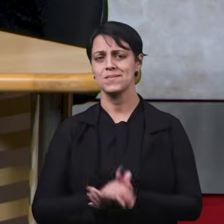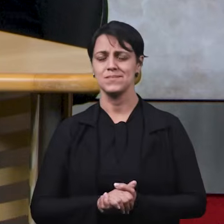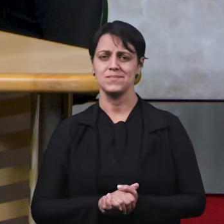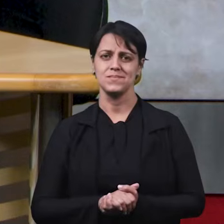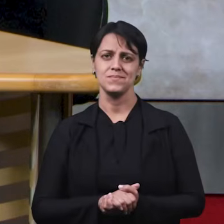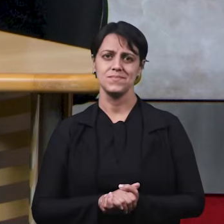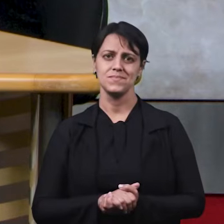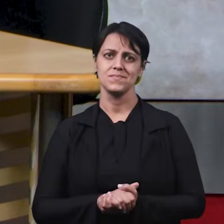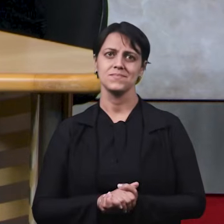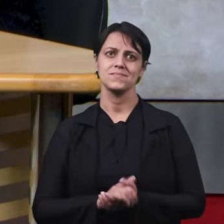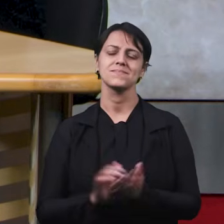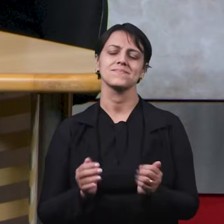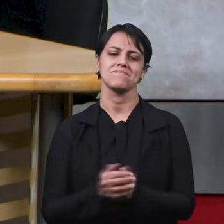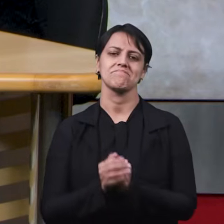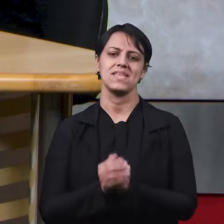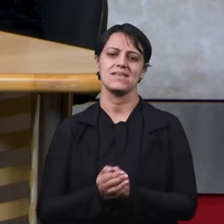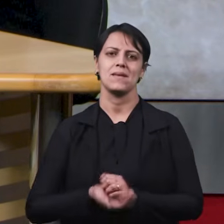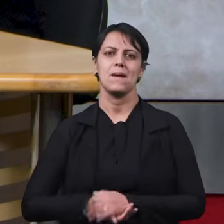tema. Amém.